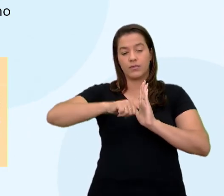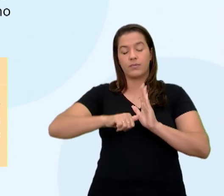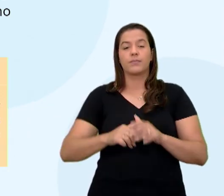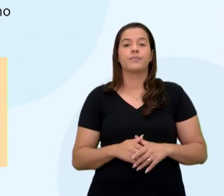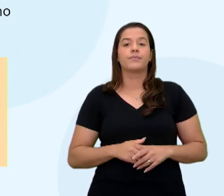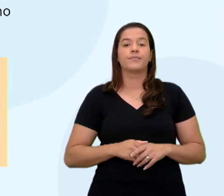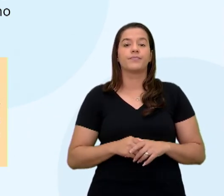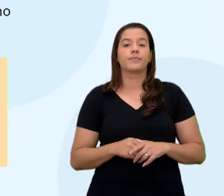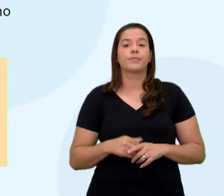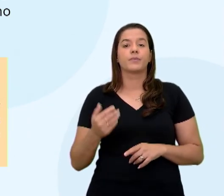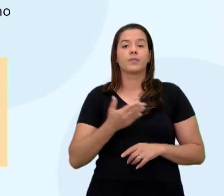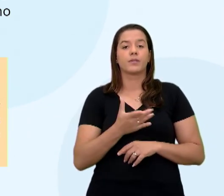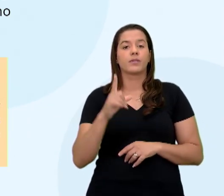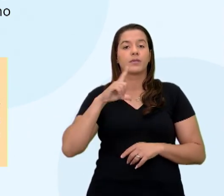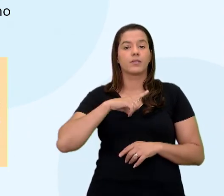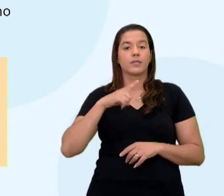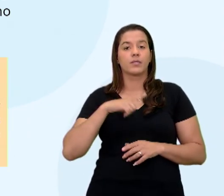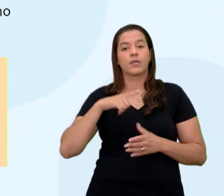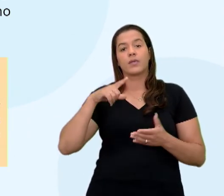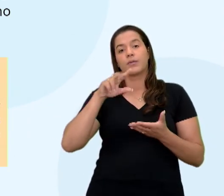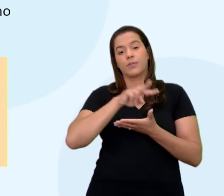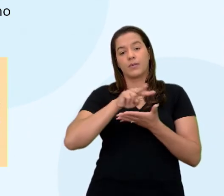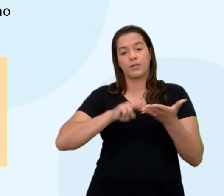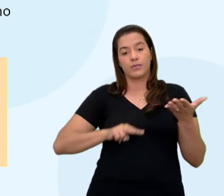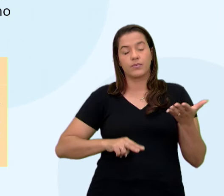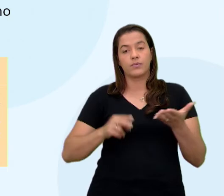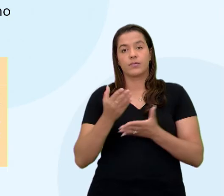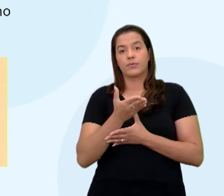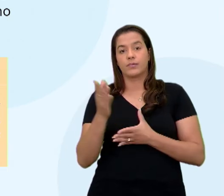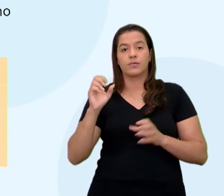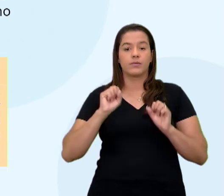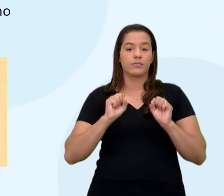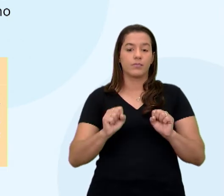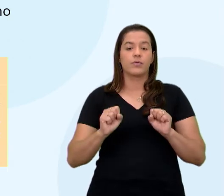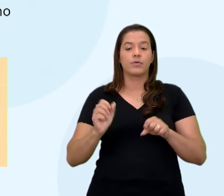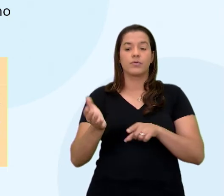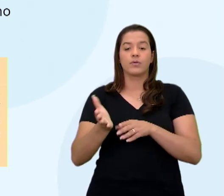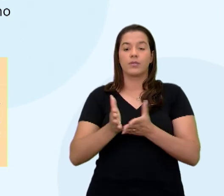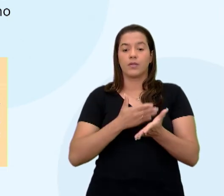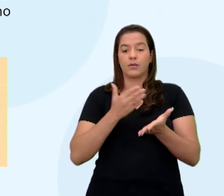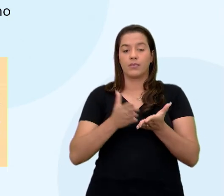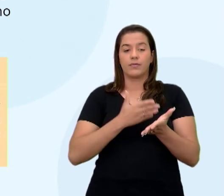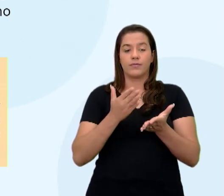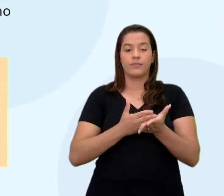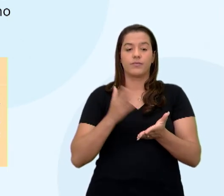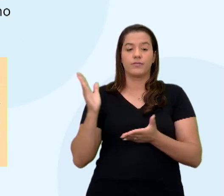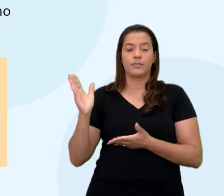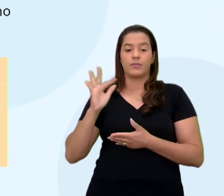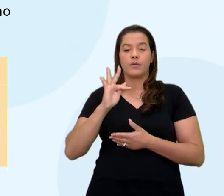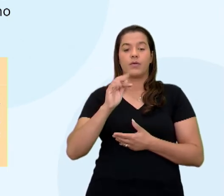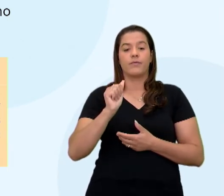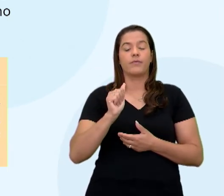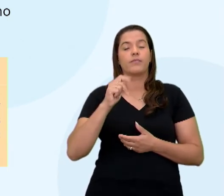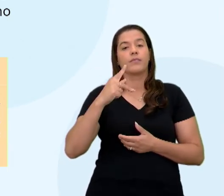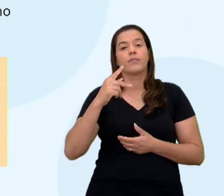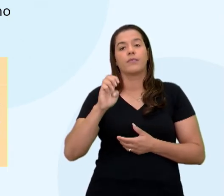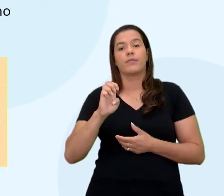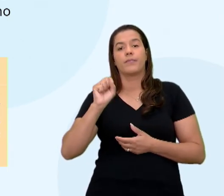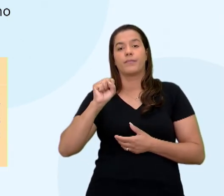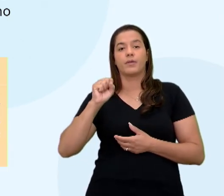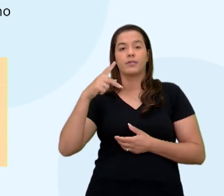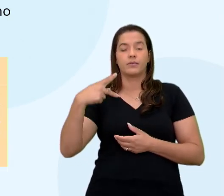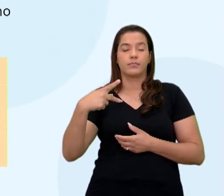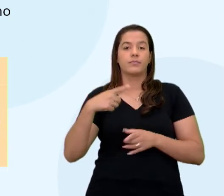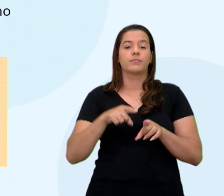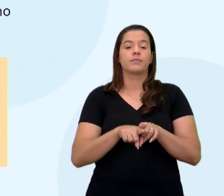uma leitura que vocês podem fazer aí de um artigo da revista da FAPESP, que também está aí o link disponível para